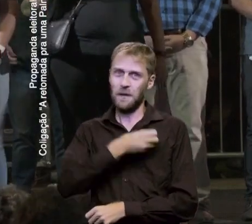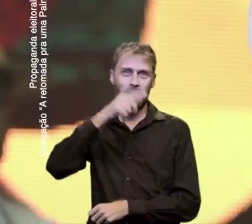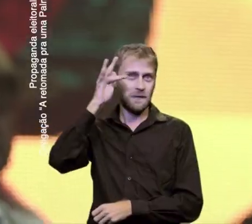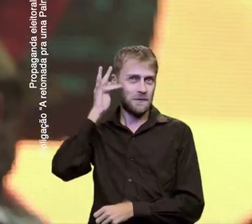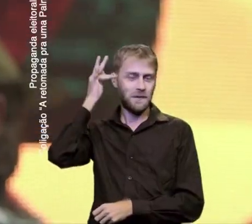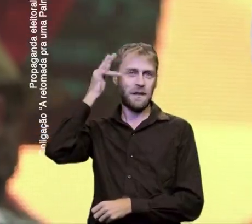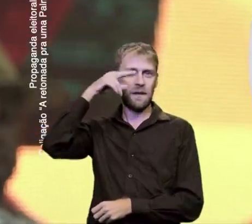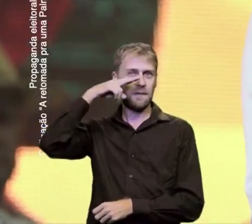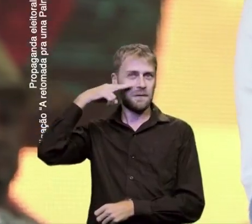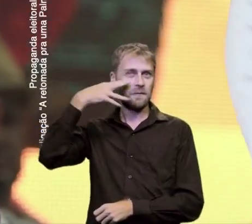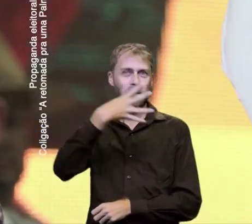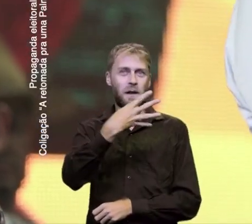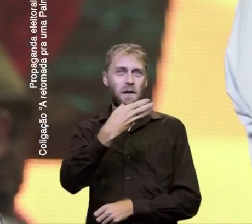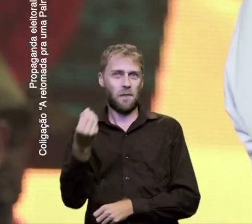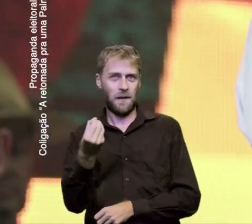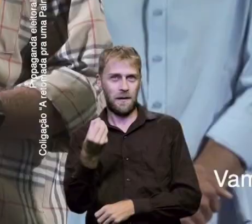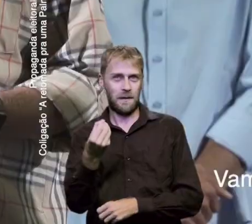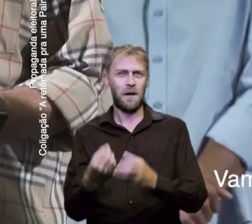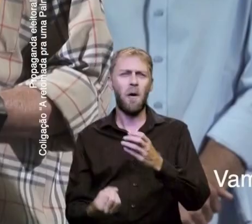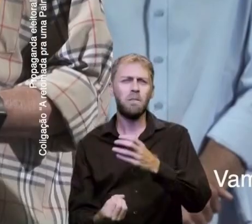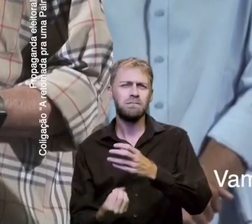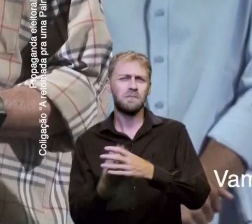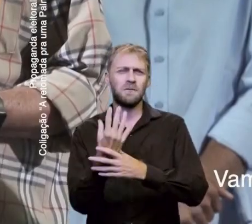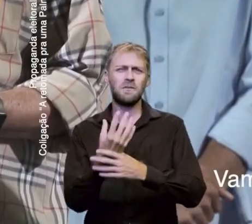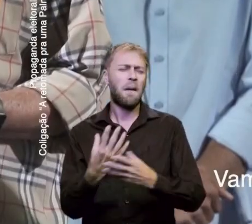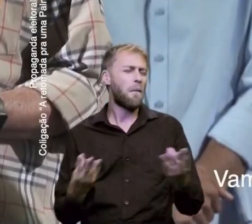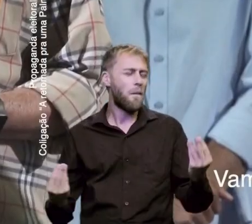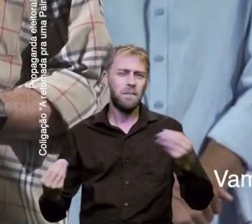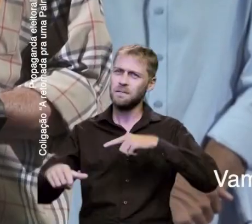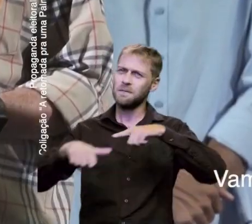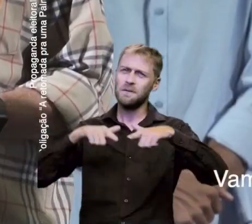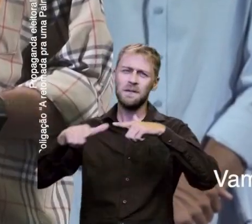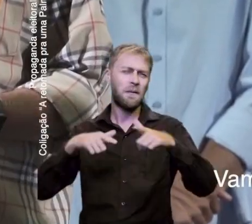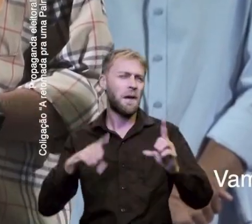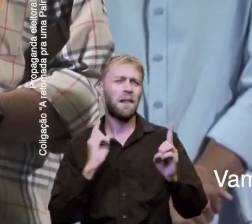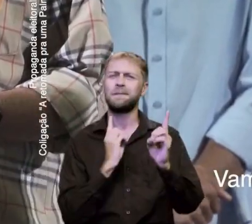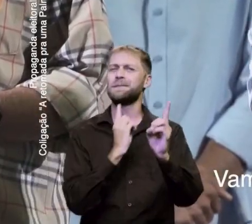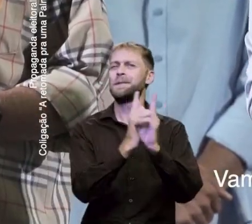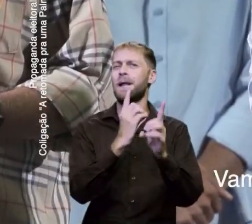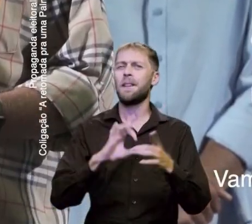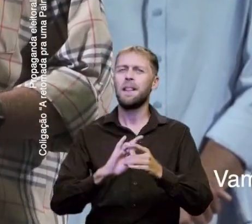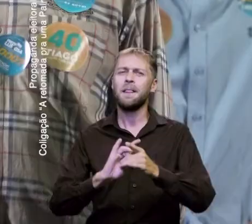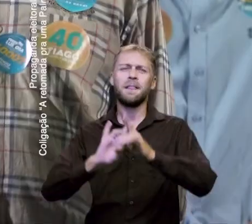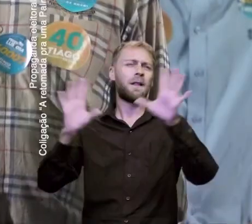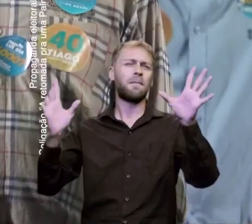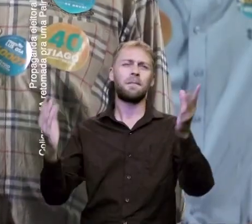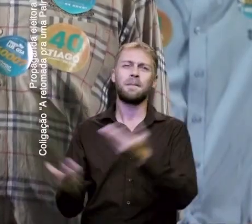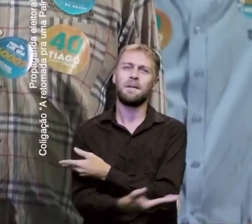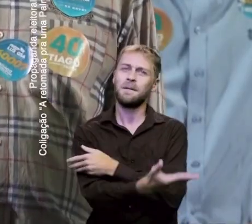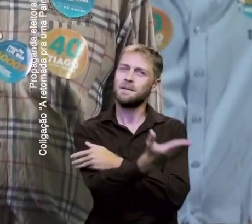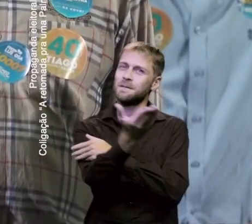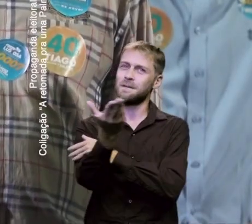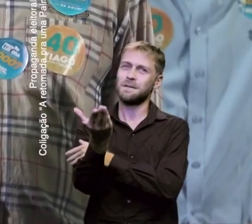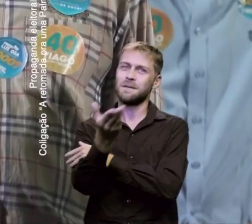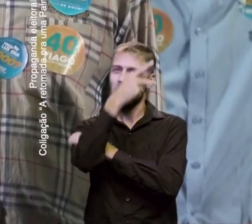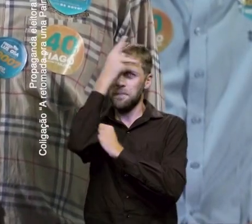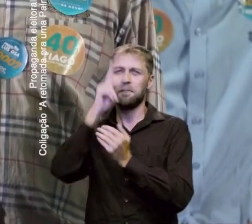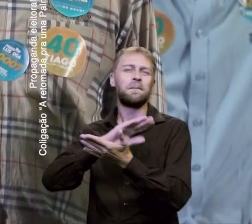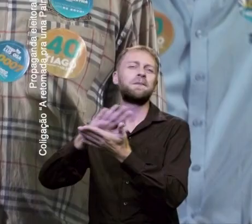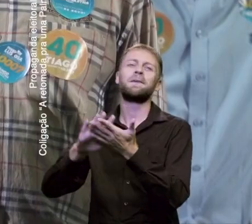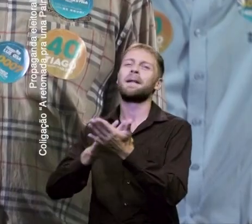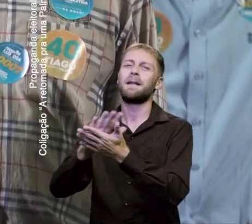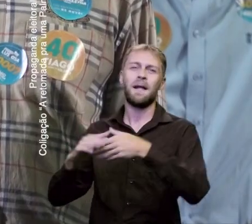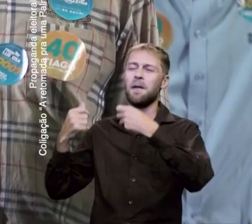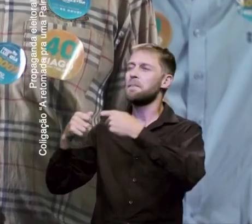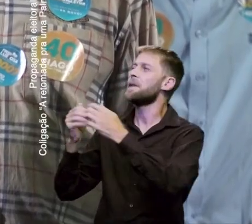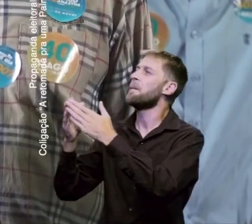É Tiago Nilmar 40. Vamos gerar milhares de empregos diretos e indiretos. Dá liberdade para vocês. E